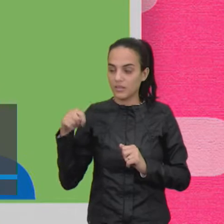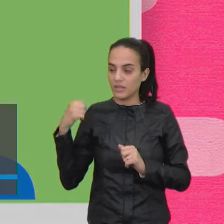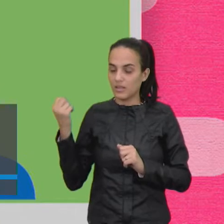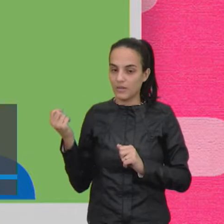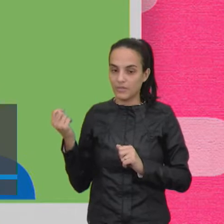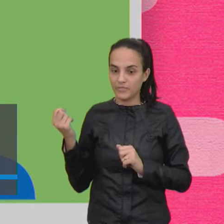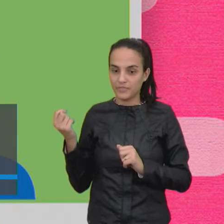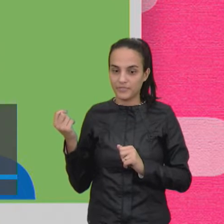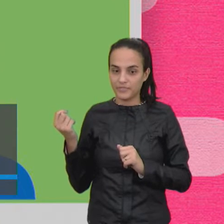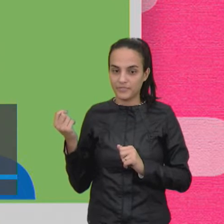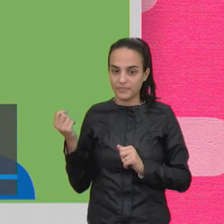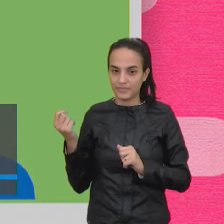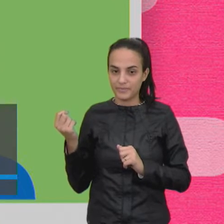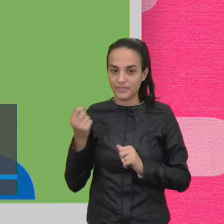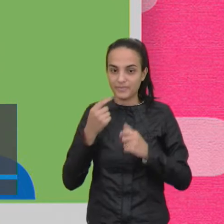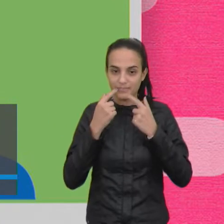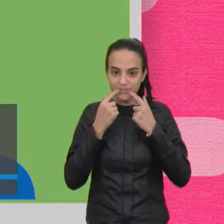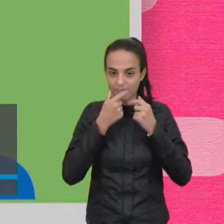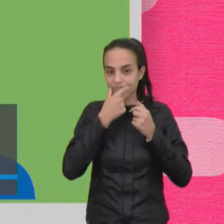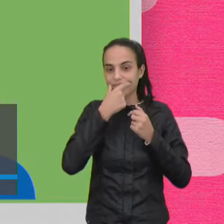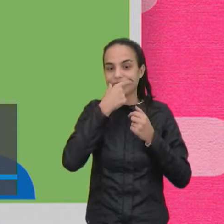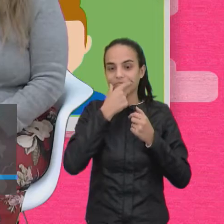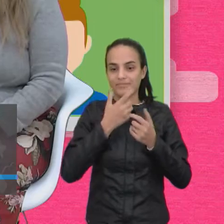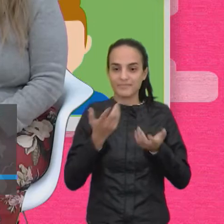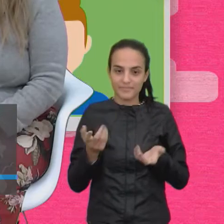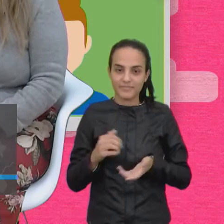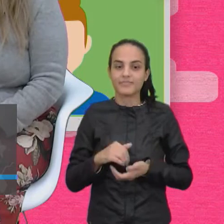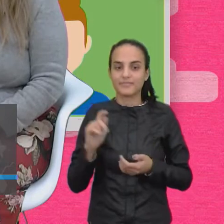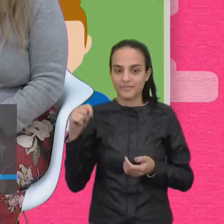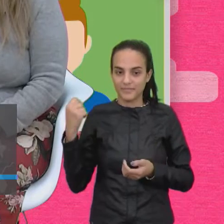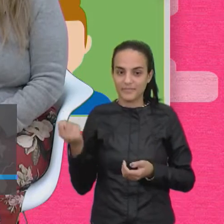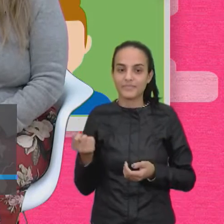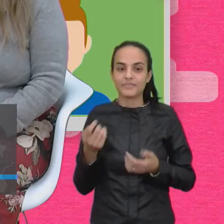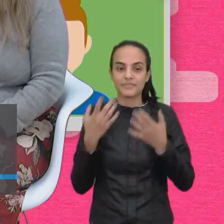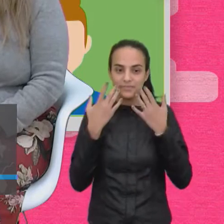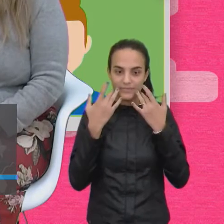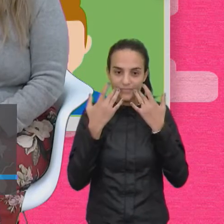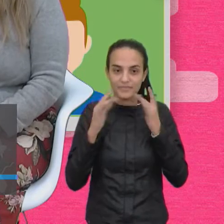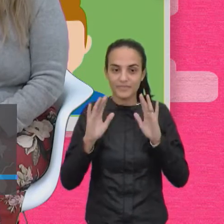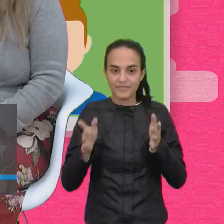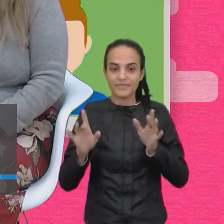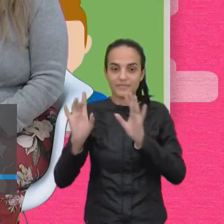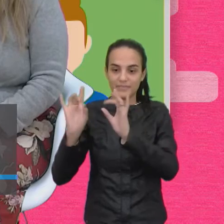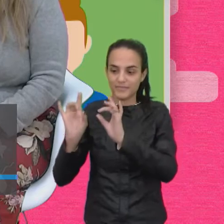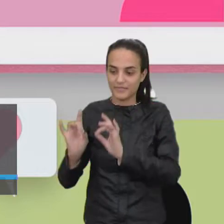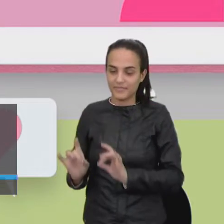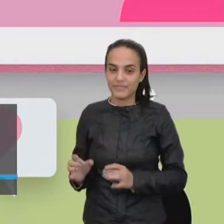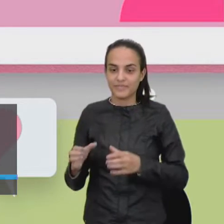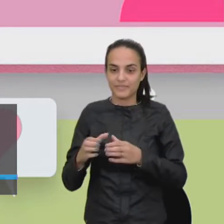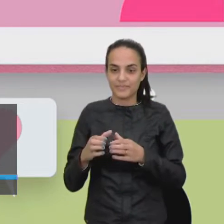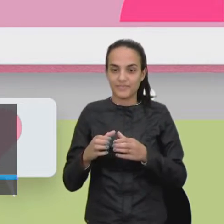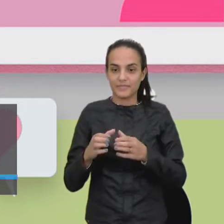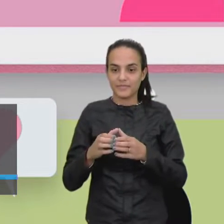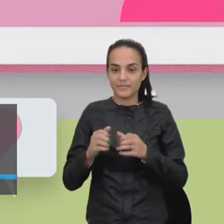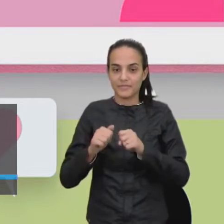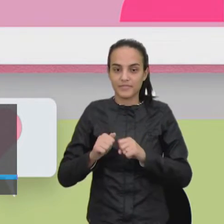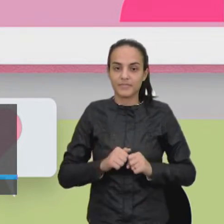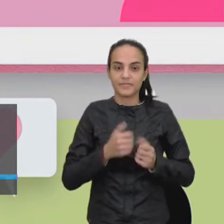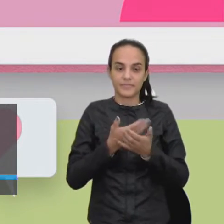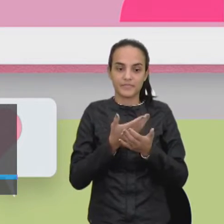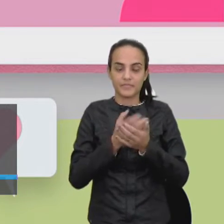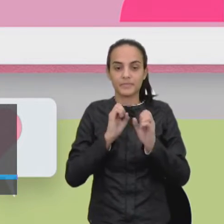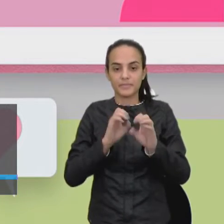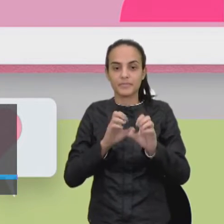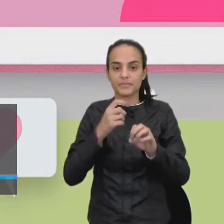ó. Muito legal. Então, devidamente apresentados a nossa equipe aqui, né? Que vai fazer a sua aula,